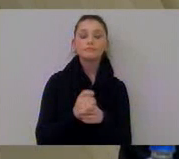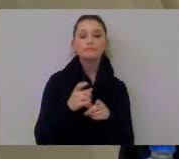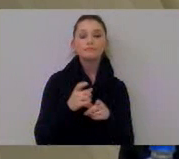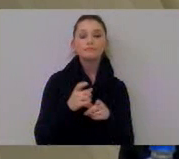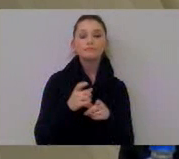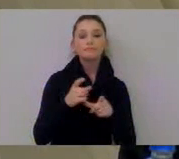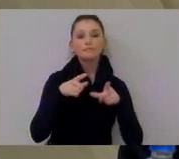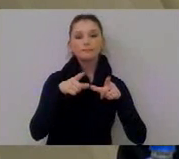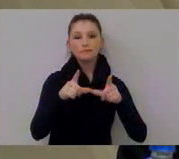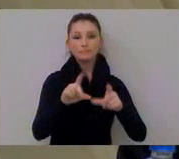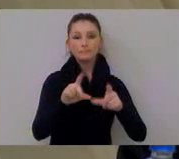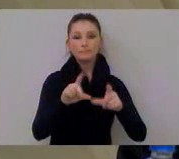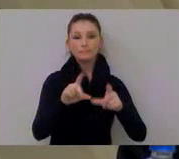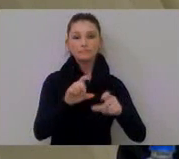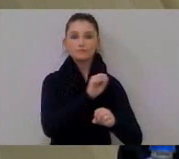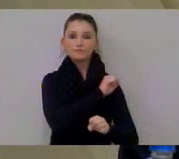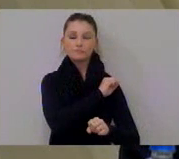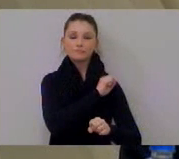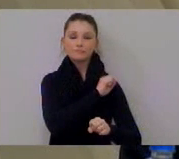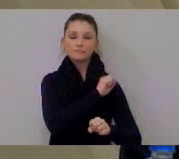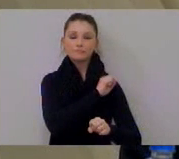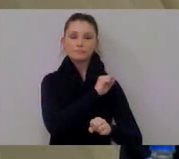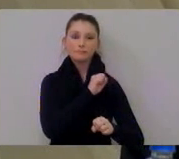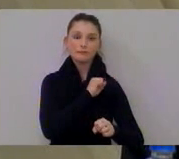Requerimento número